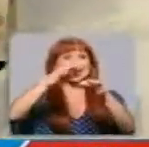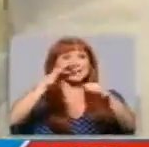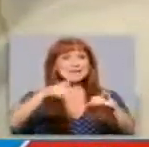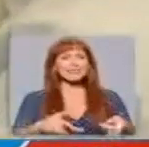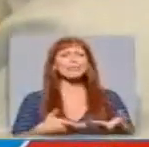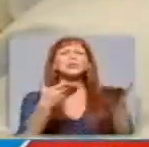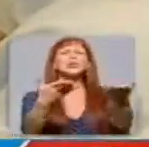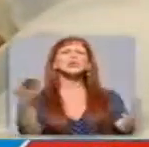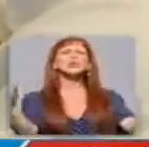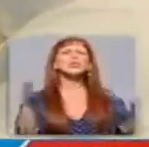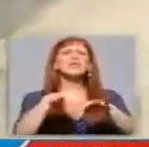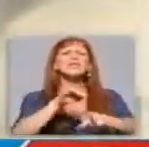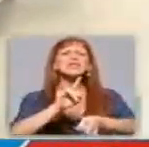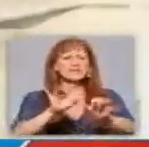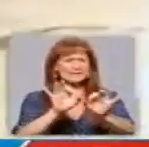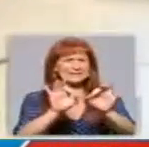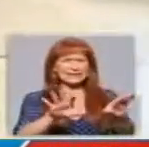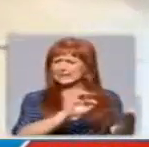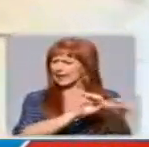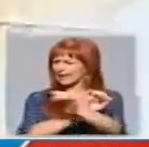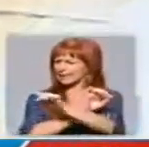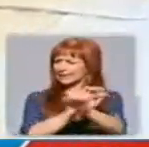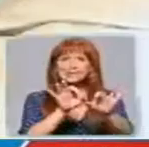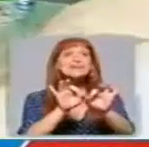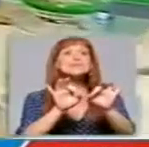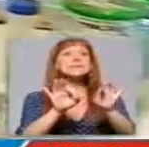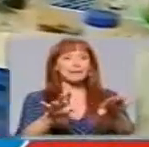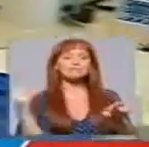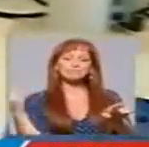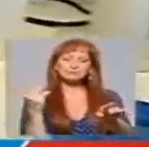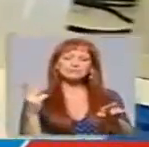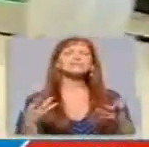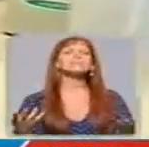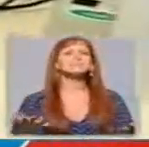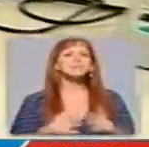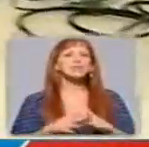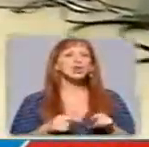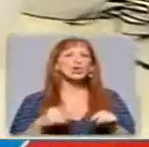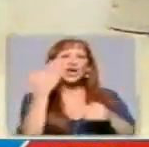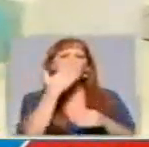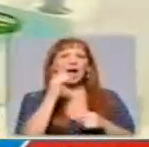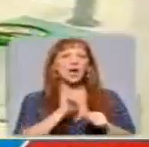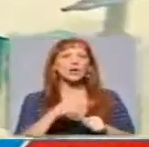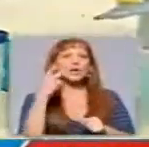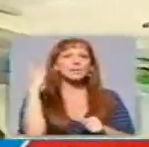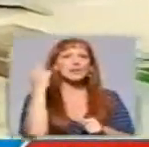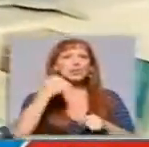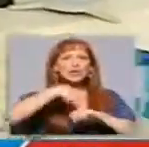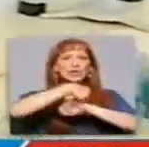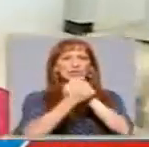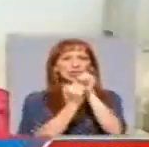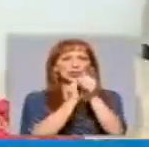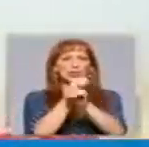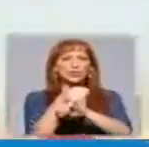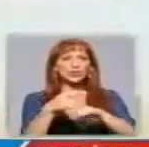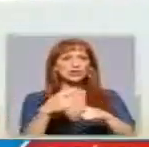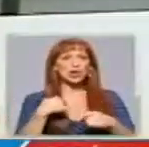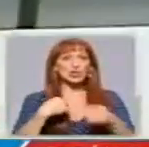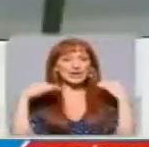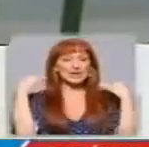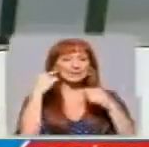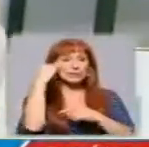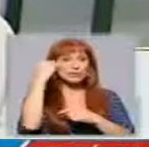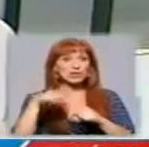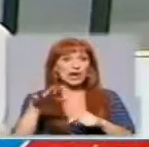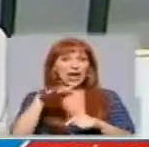Miguel tu estás a fazer precisa me dar uma coisa com o Lourenço Não exatamente a nós vamos ter uma aula de biologia molecular e estamos a